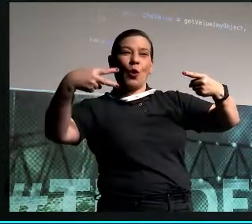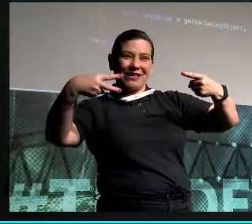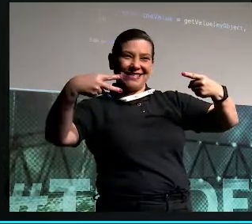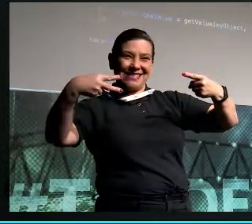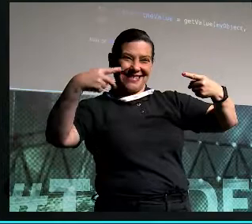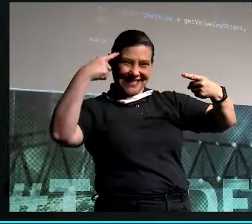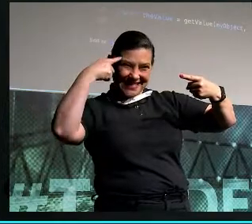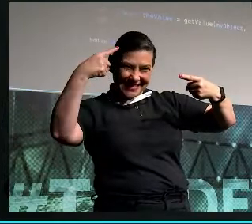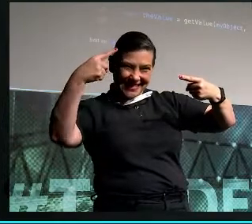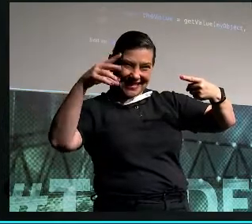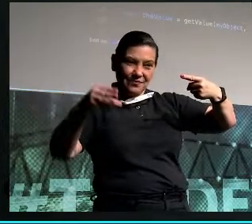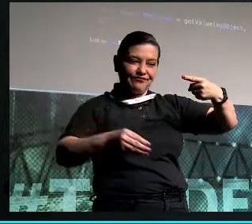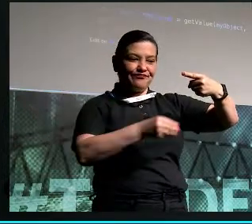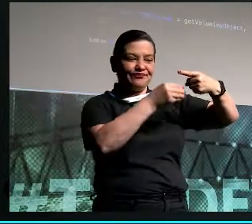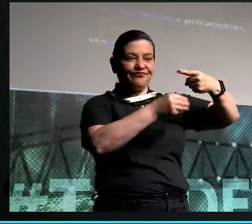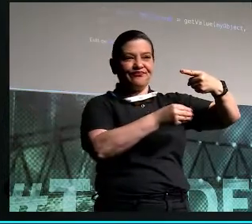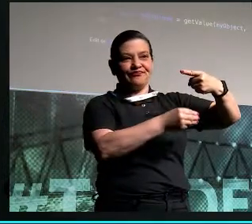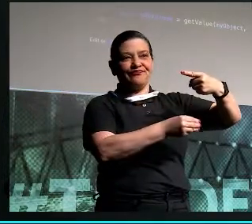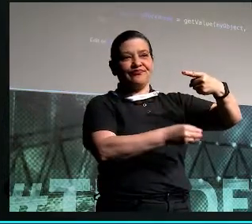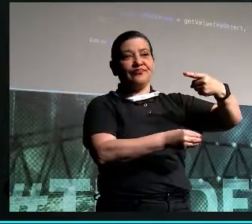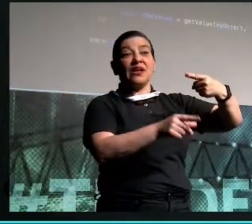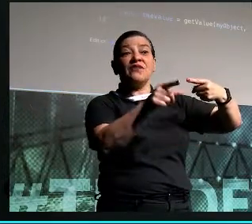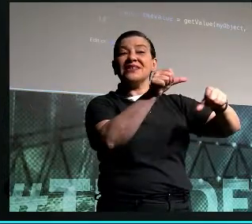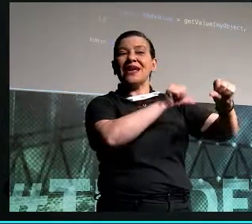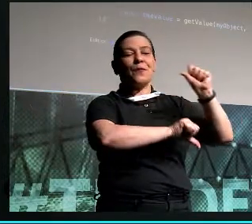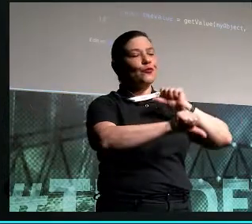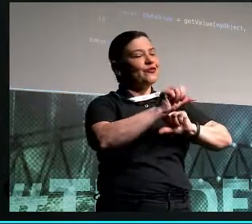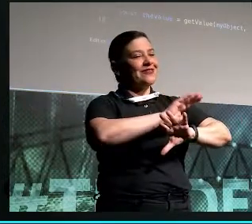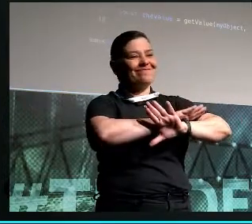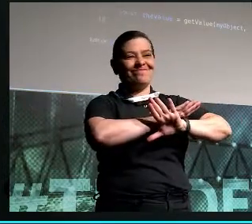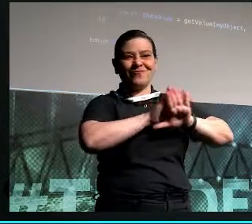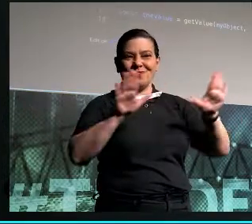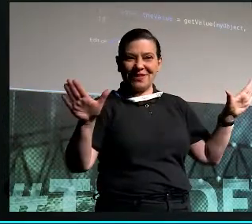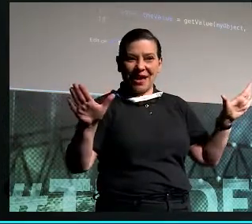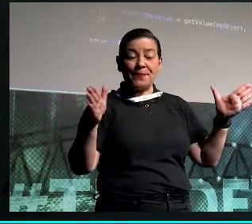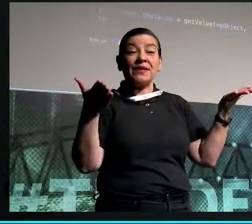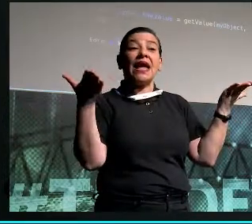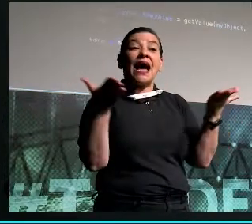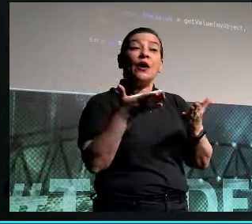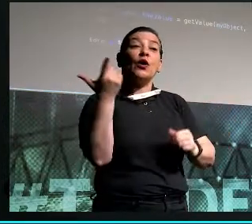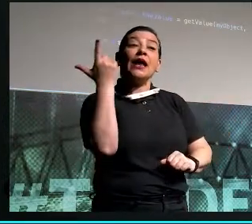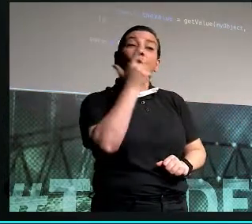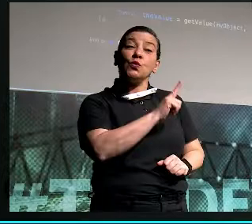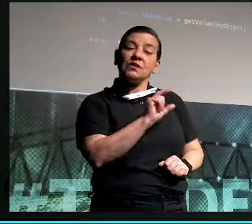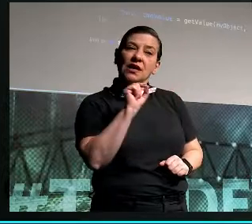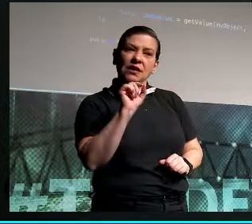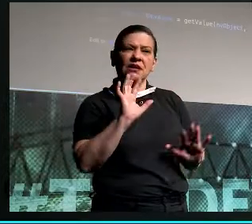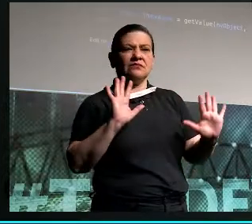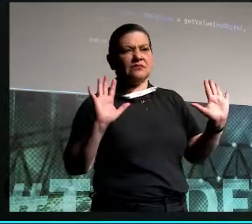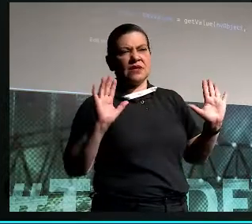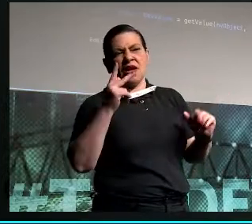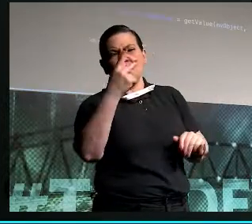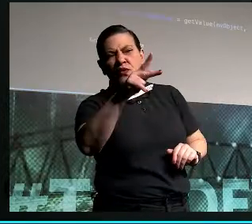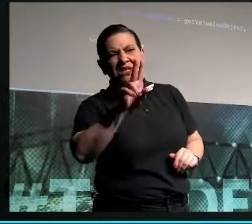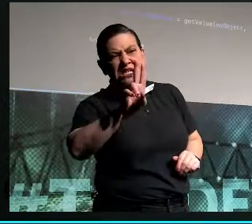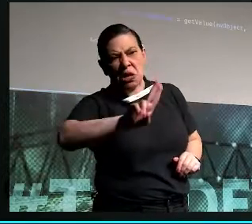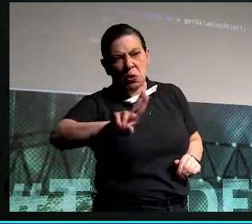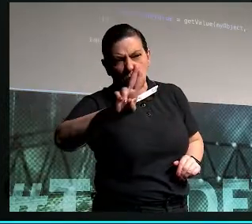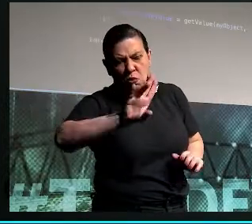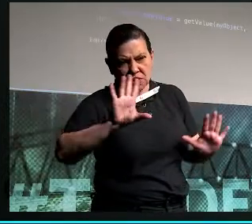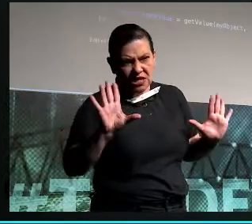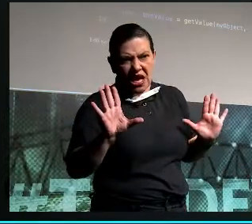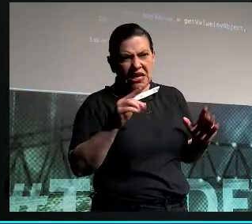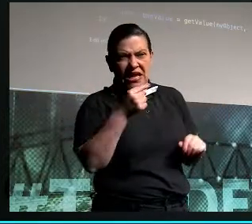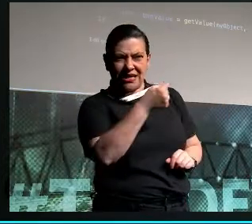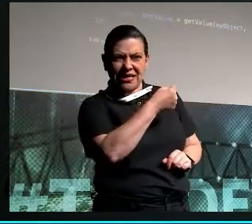daí, com isso, você nem consegue mudar mais a propriedade aqui. E agora a gente consegue, independente de você usar as const ou não,